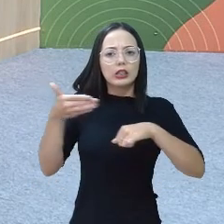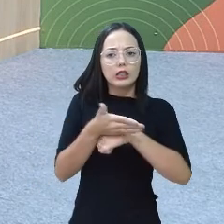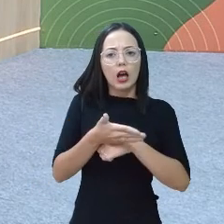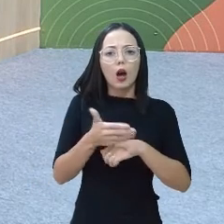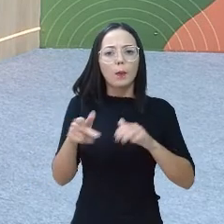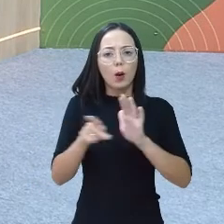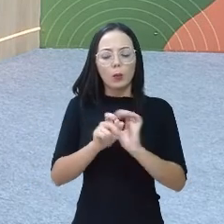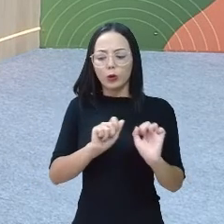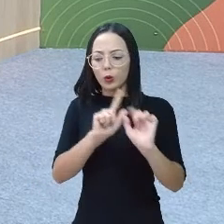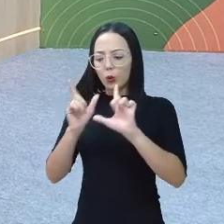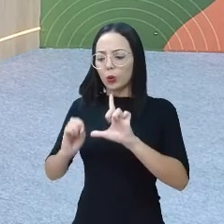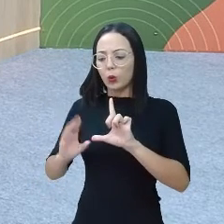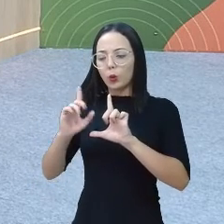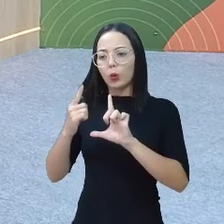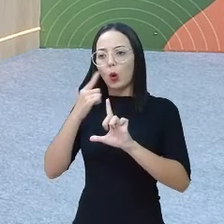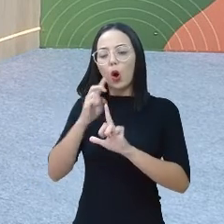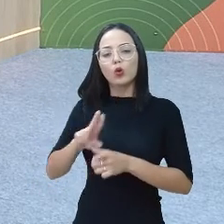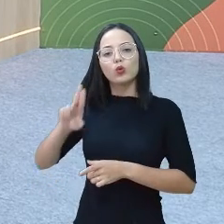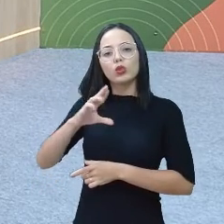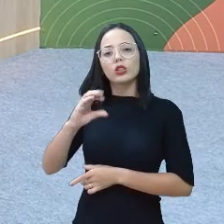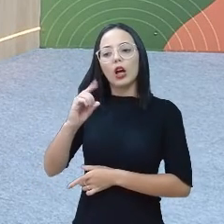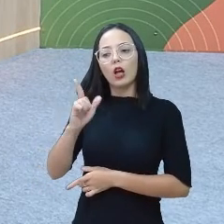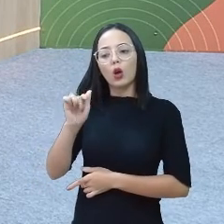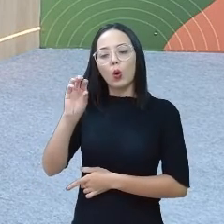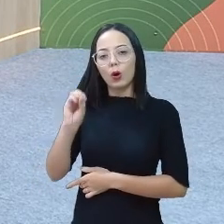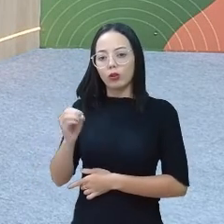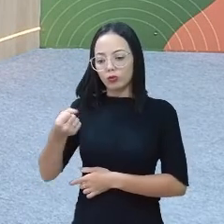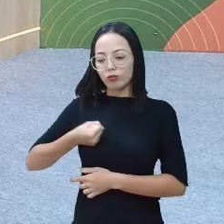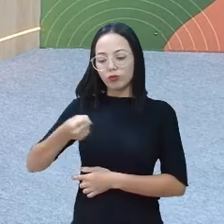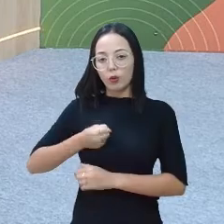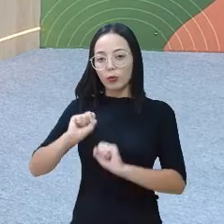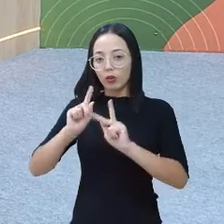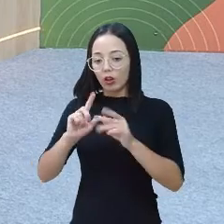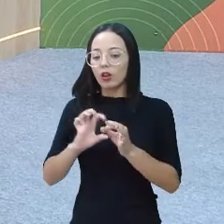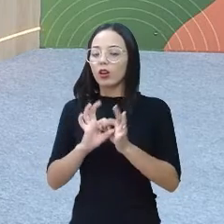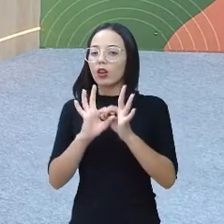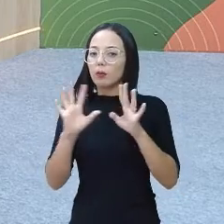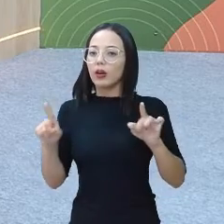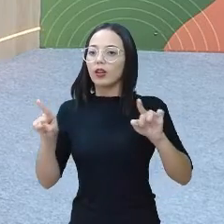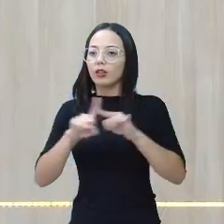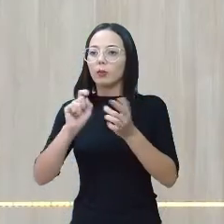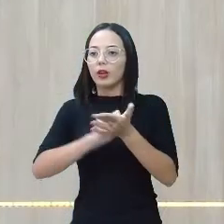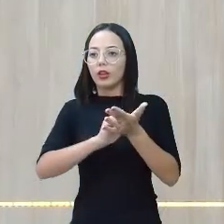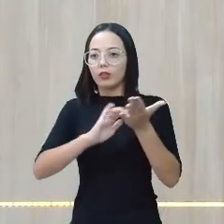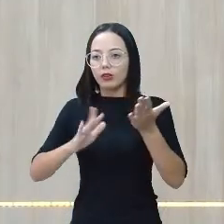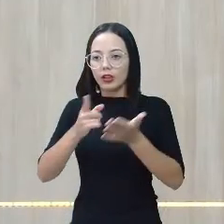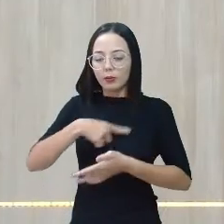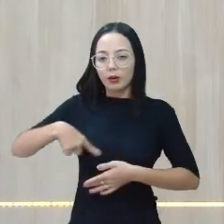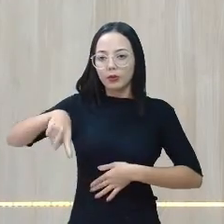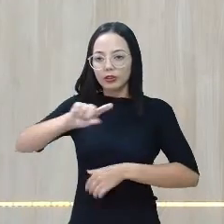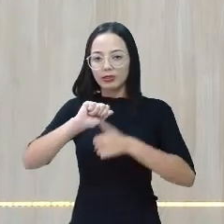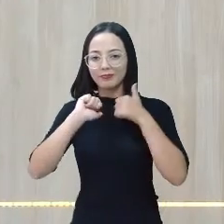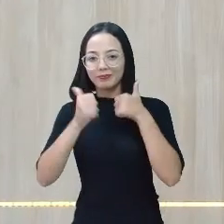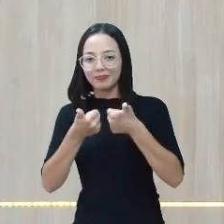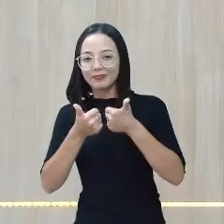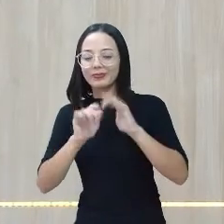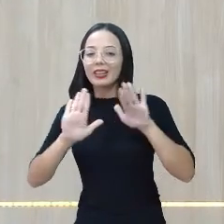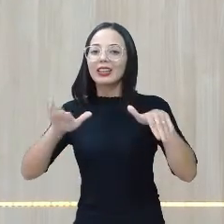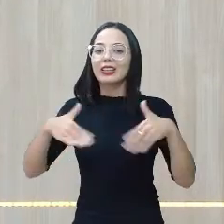direto pelo QR Code, basta utilizar aqui o código que vai liberar a atividade para vocês. No